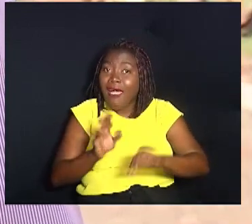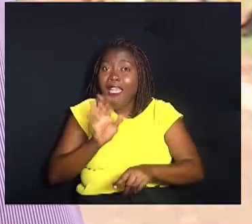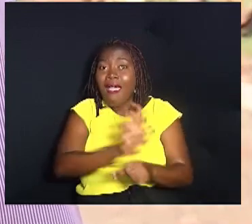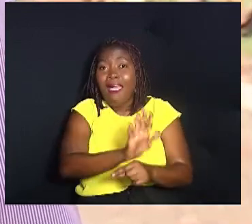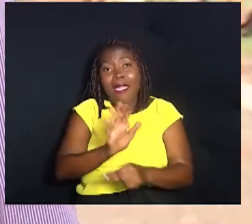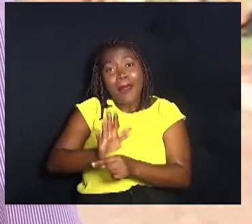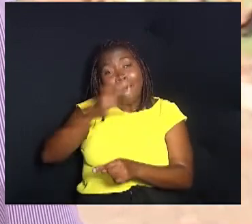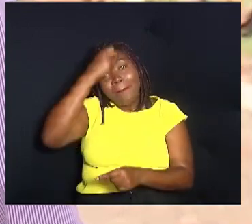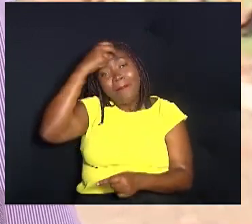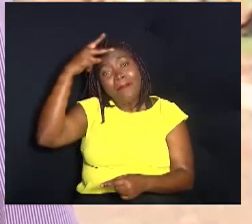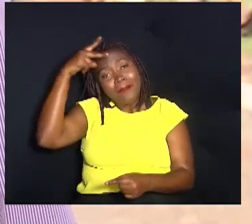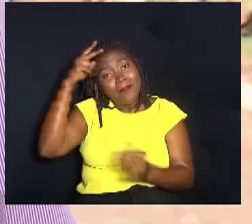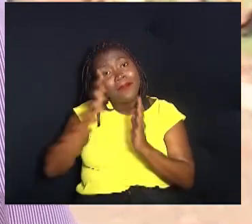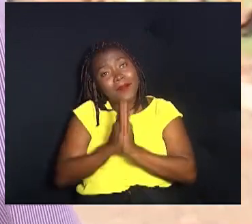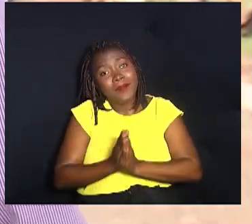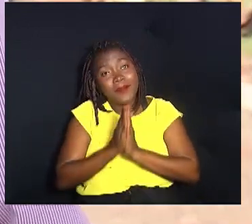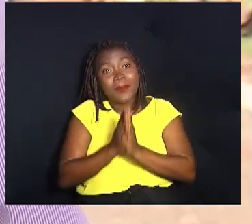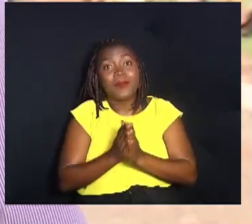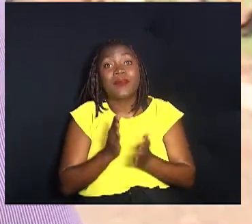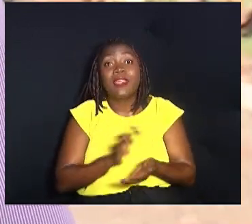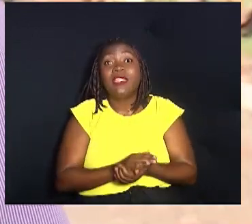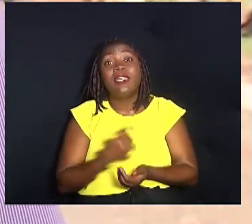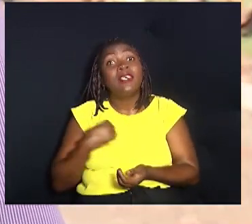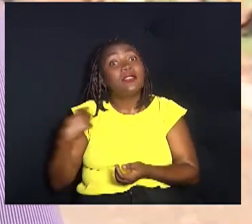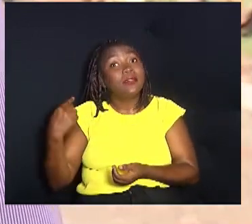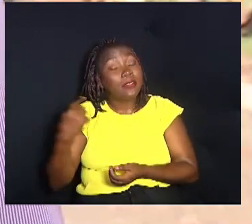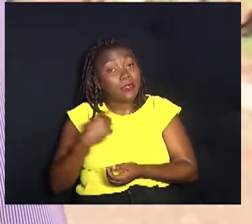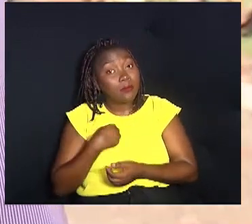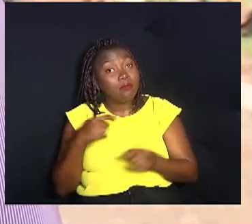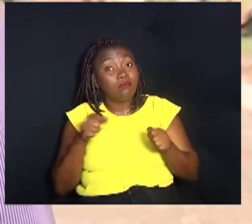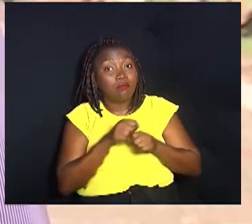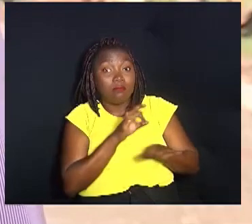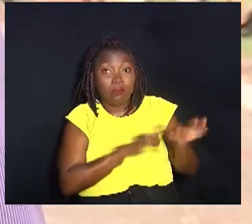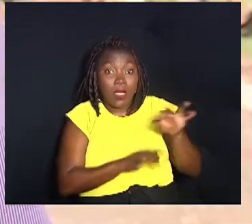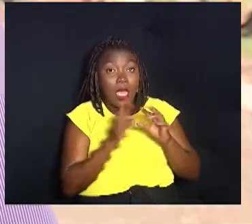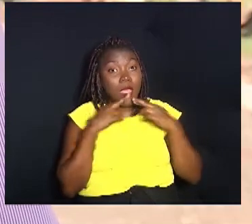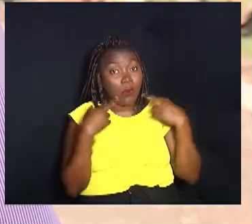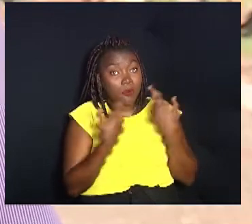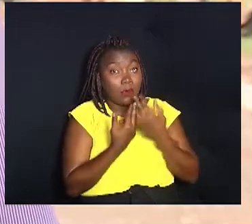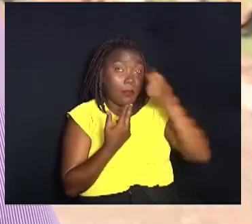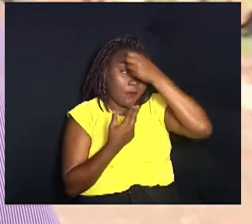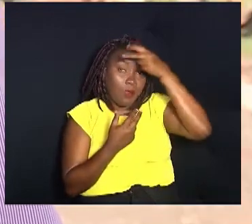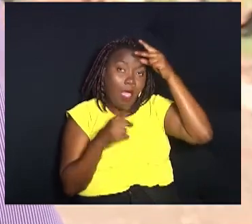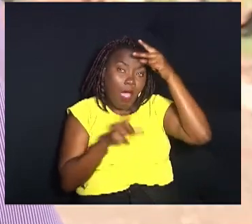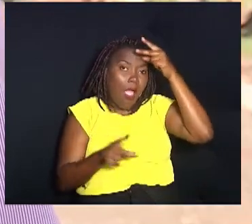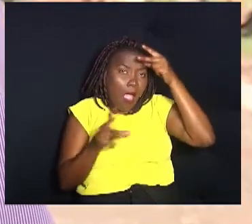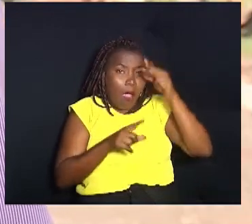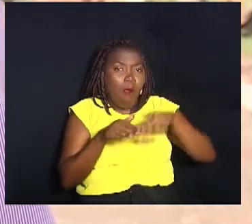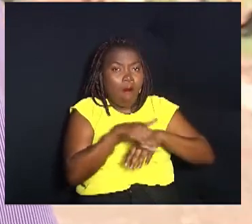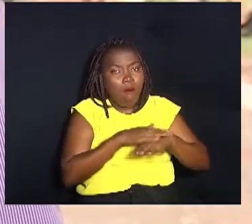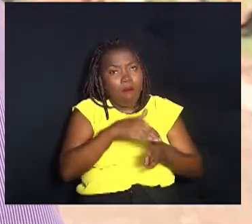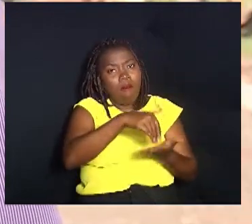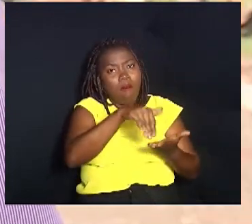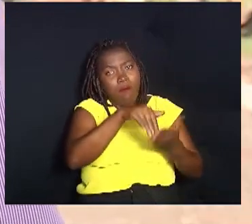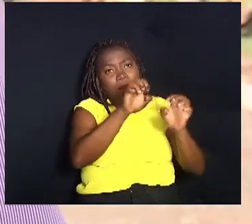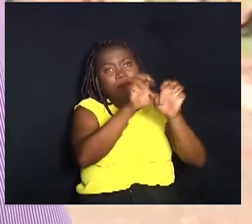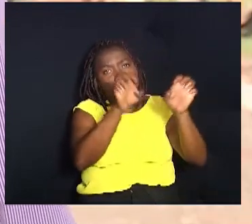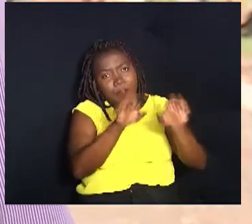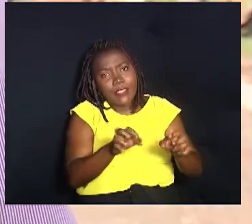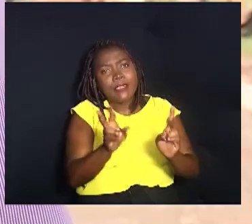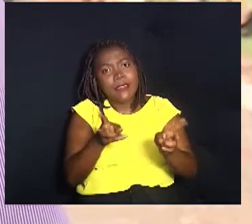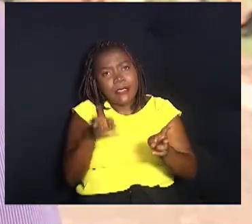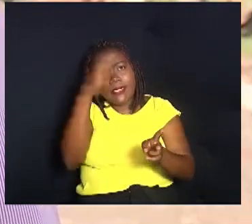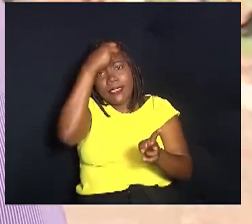demanda. Isso fez com que nós tivéssemos uma reunião na prefeitura e, obviamente, conversei com o secretário de infraestrutura, com o próprio